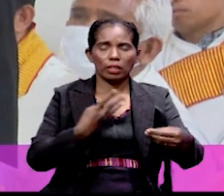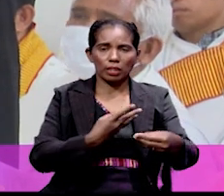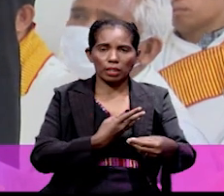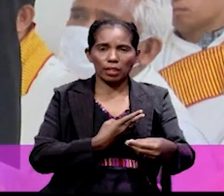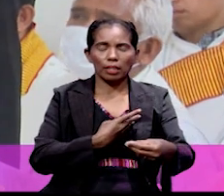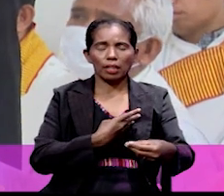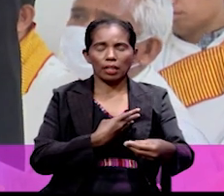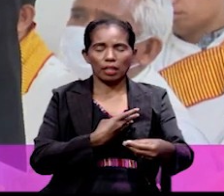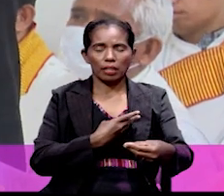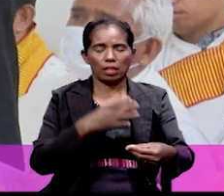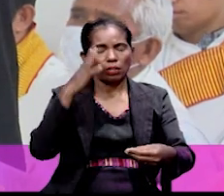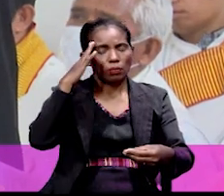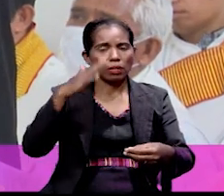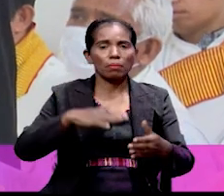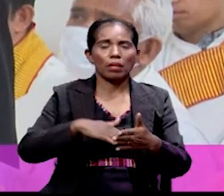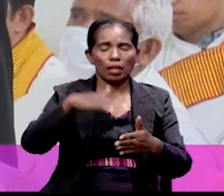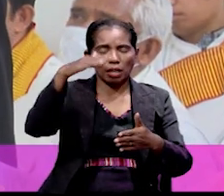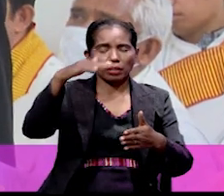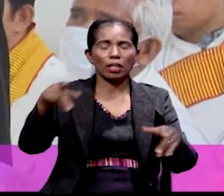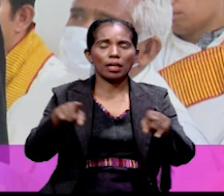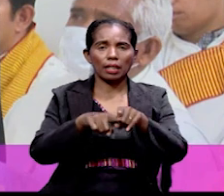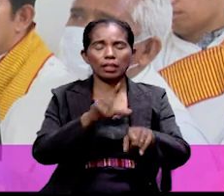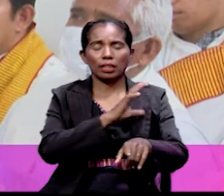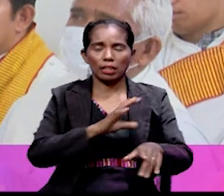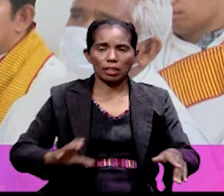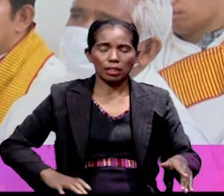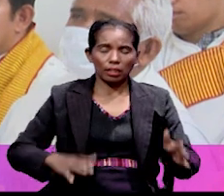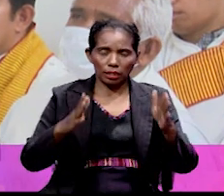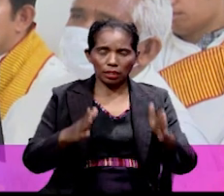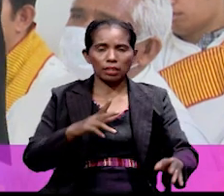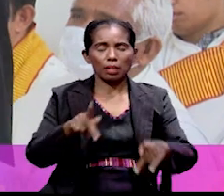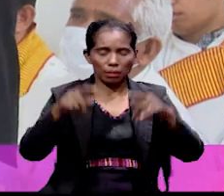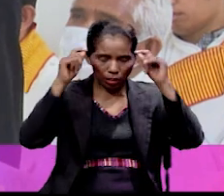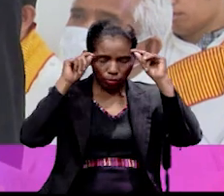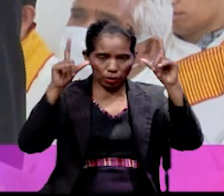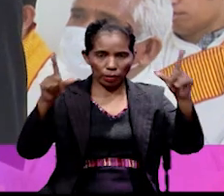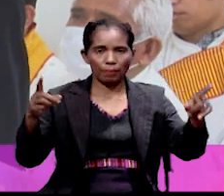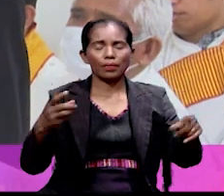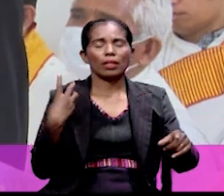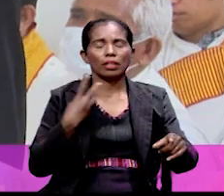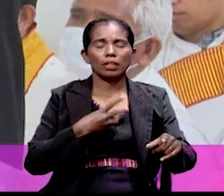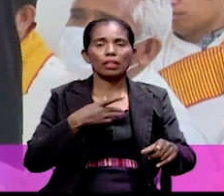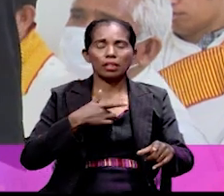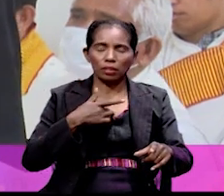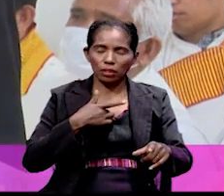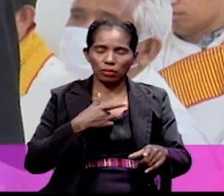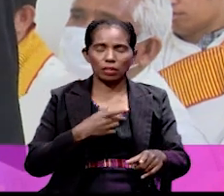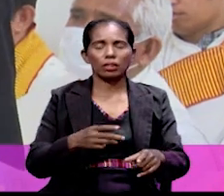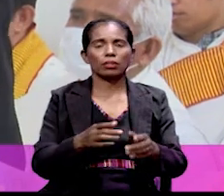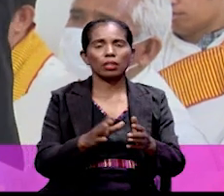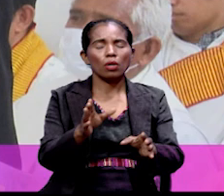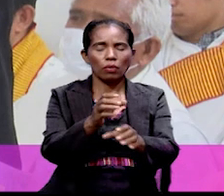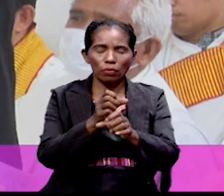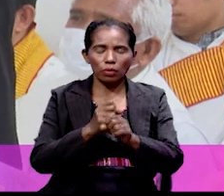Asliu, anesto amigo, cristão, timoruano, com saudades neve itacente, onde recorre vida